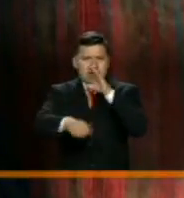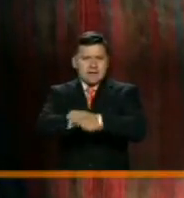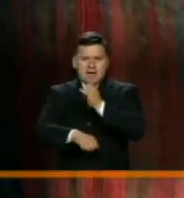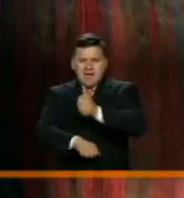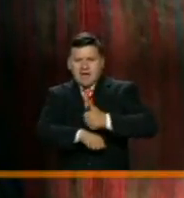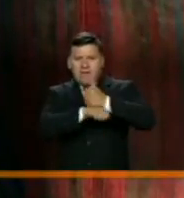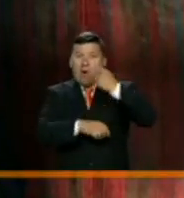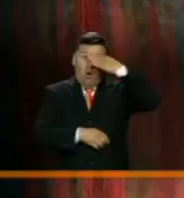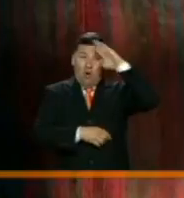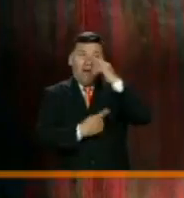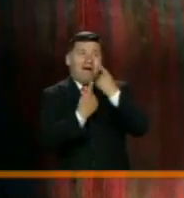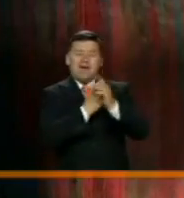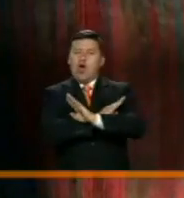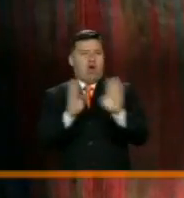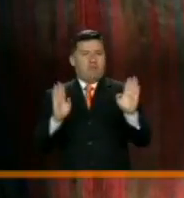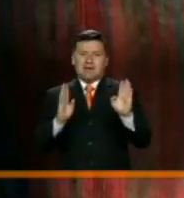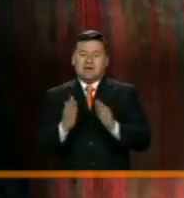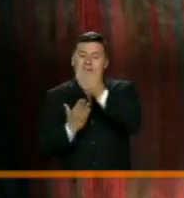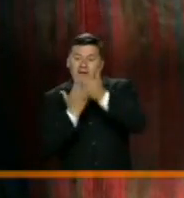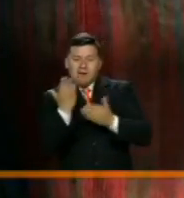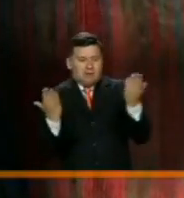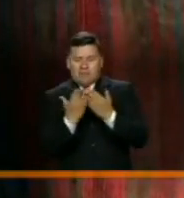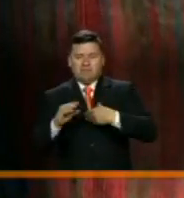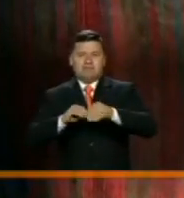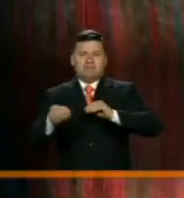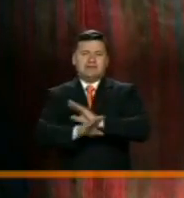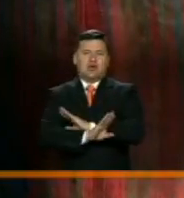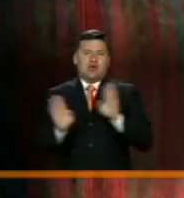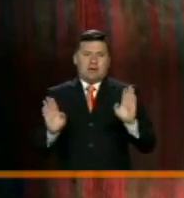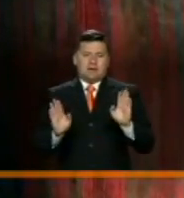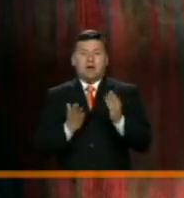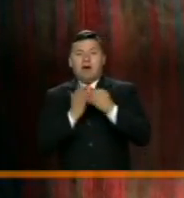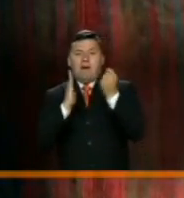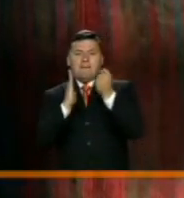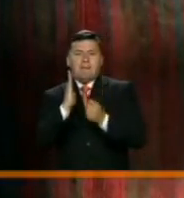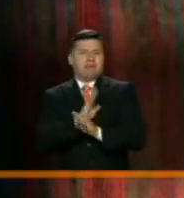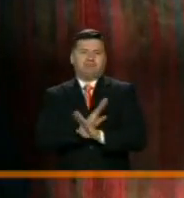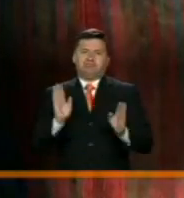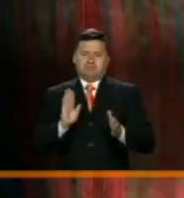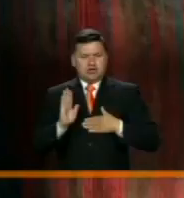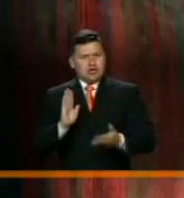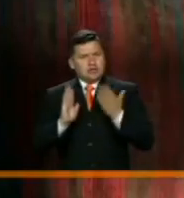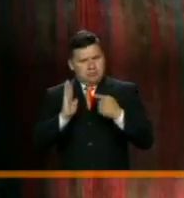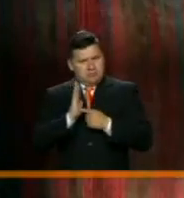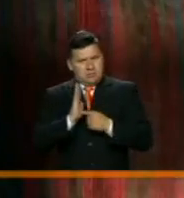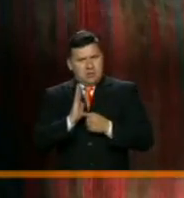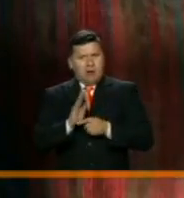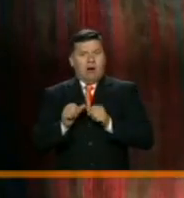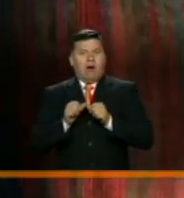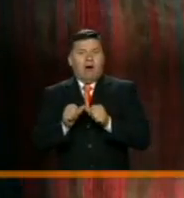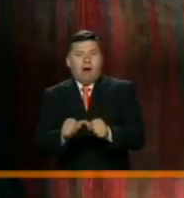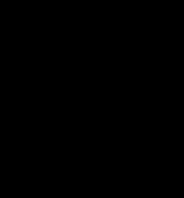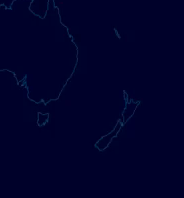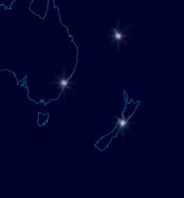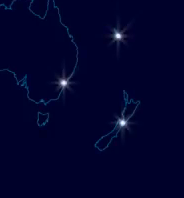e afirmou que vai denunciar os estados que protegem essa Guerreira que permitam sua permanência